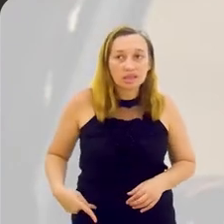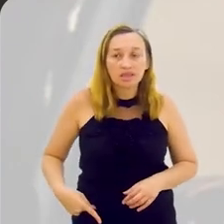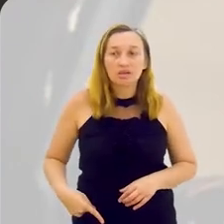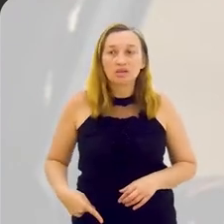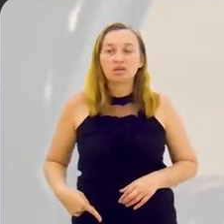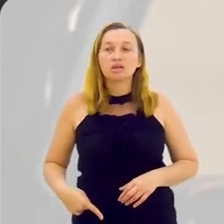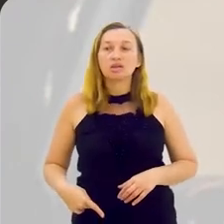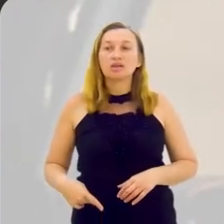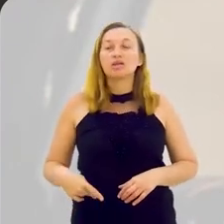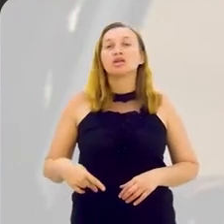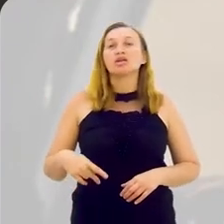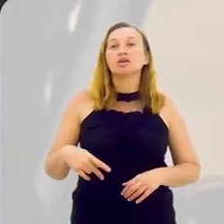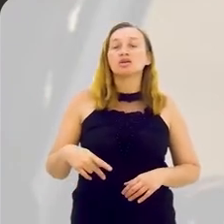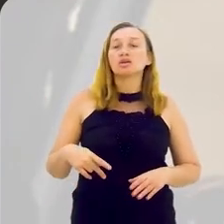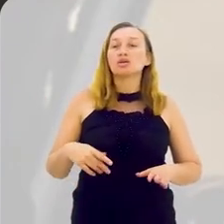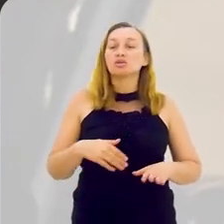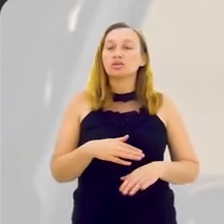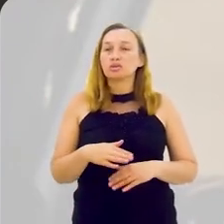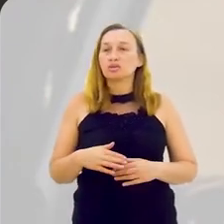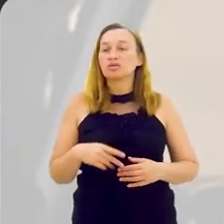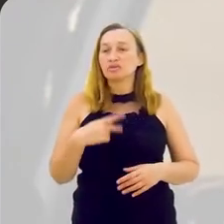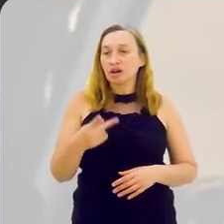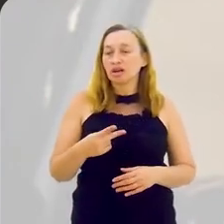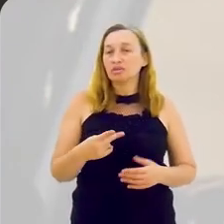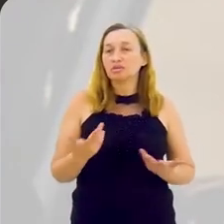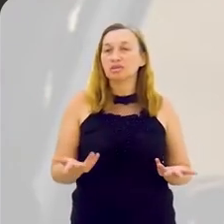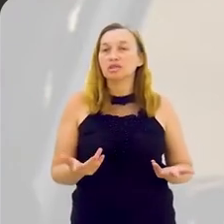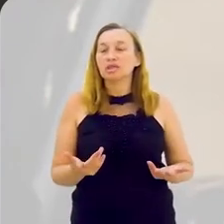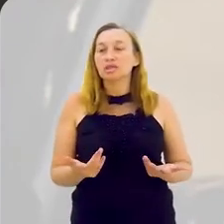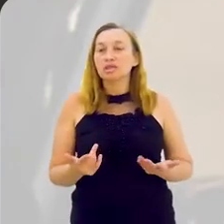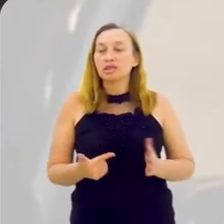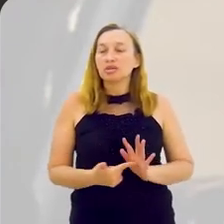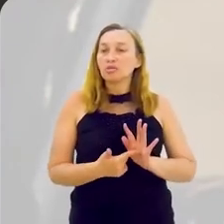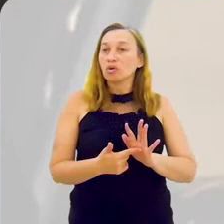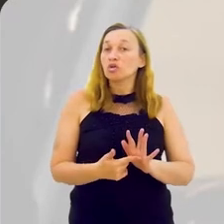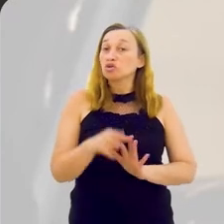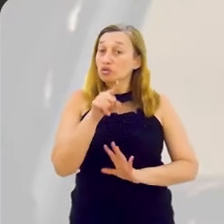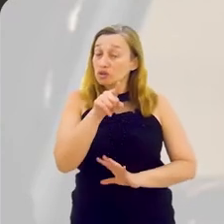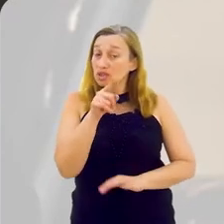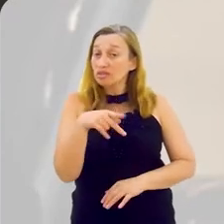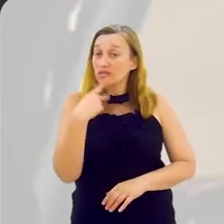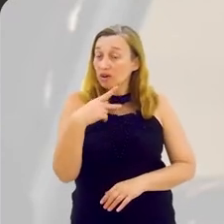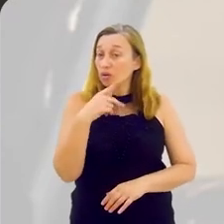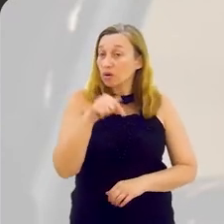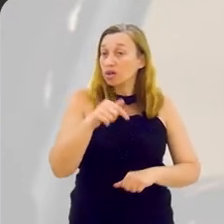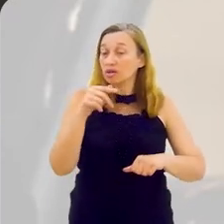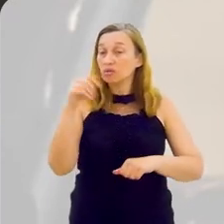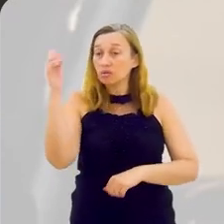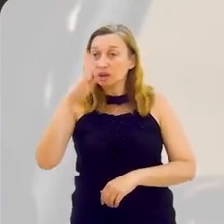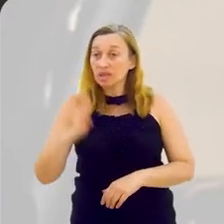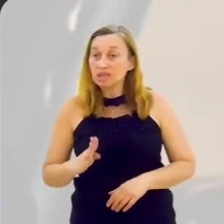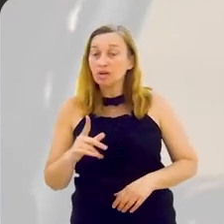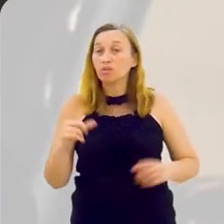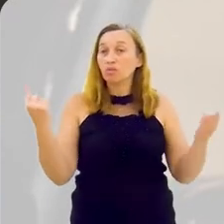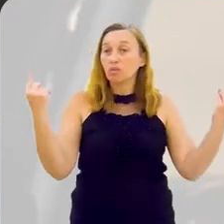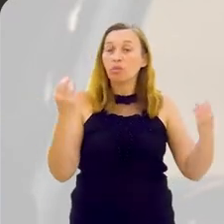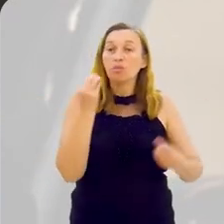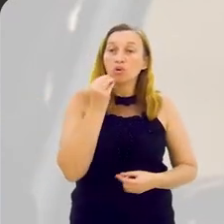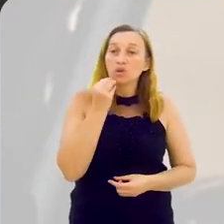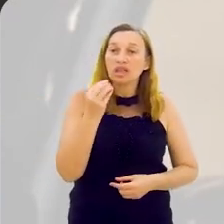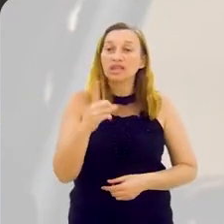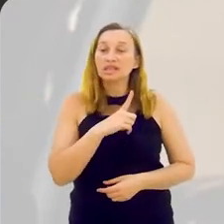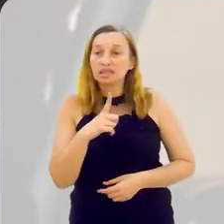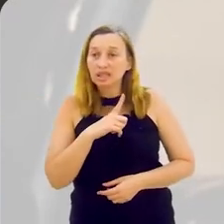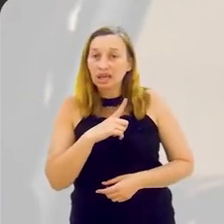todos os outros presidentes, sejam europeus, asiáticos, etc. E aparece exatamente o que você acabou de